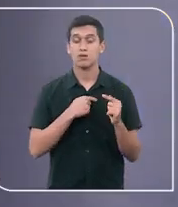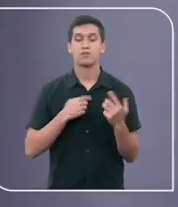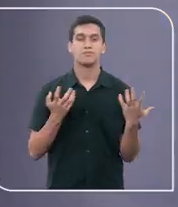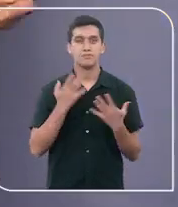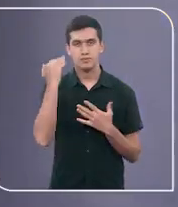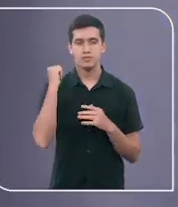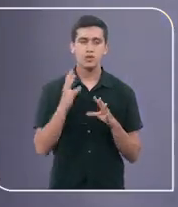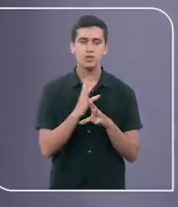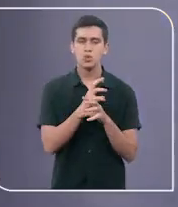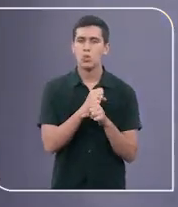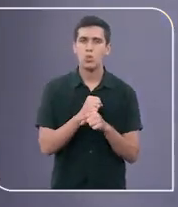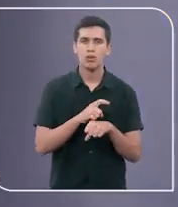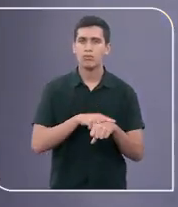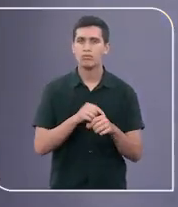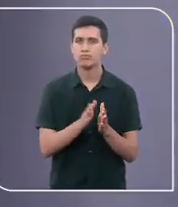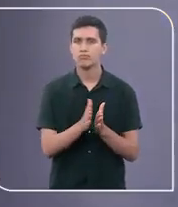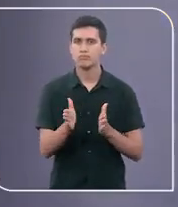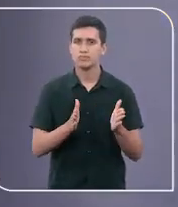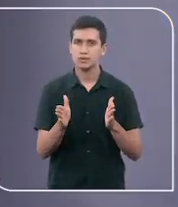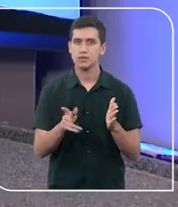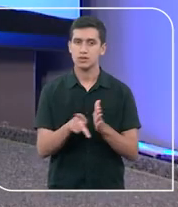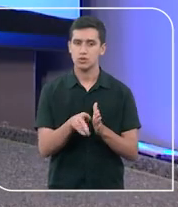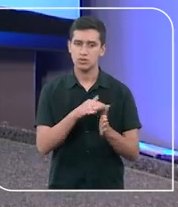essas dívidas condominiais elas prescrevem?